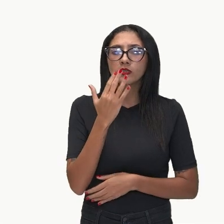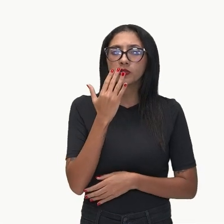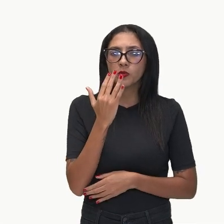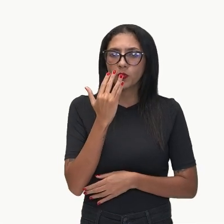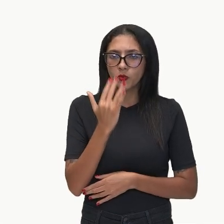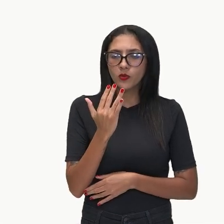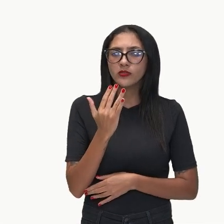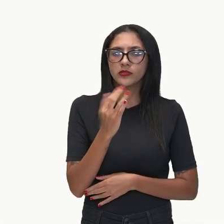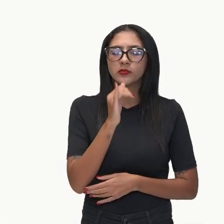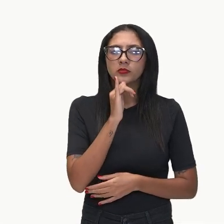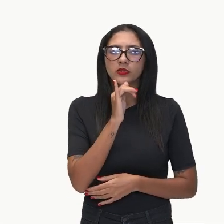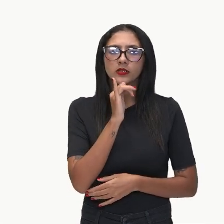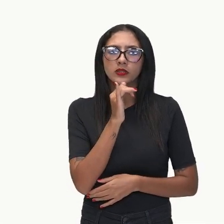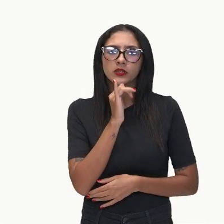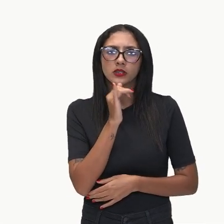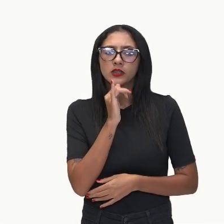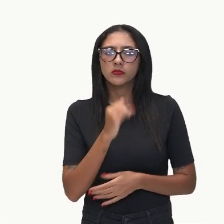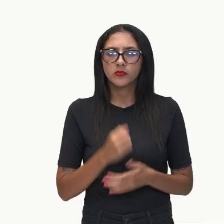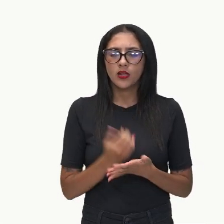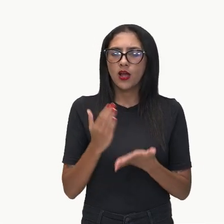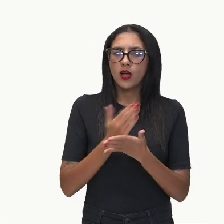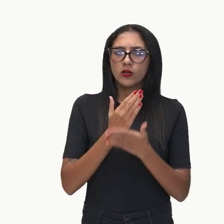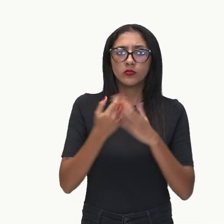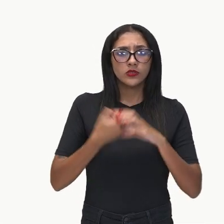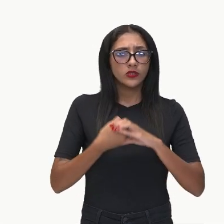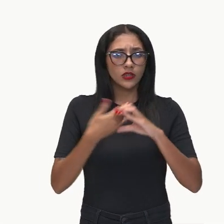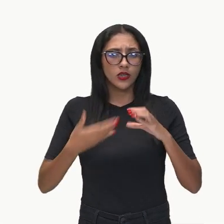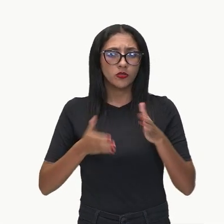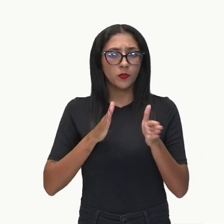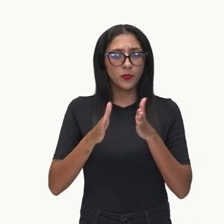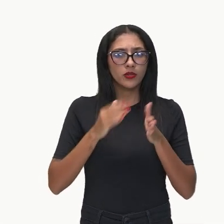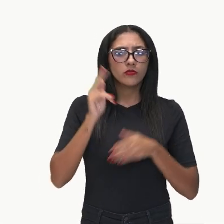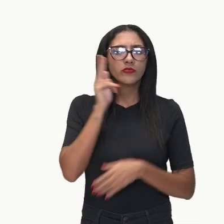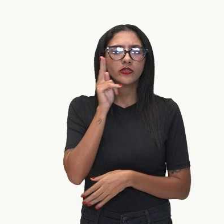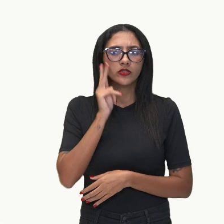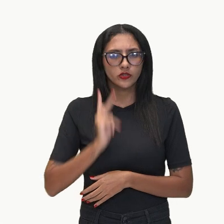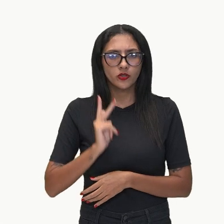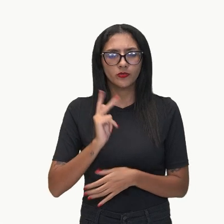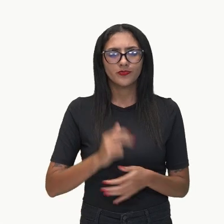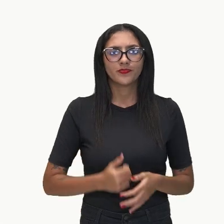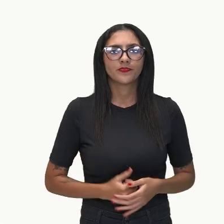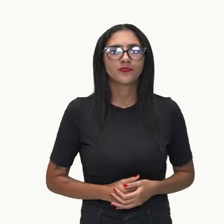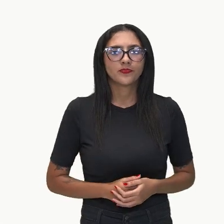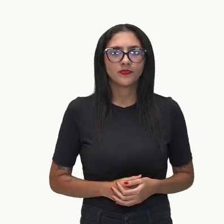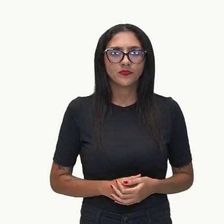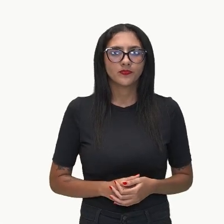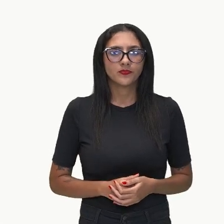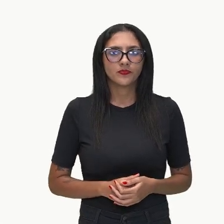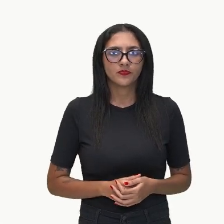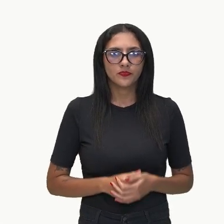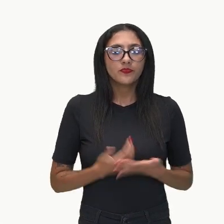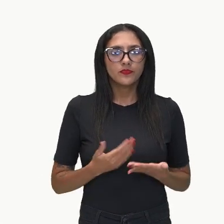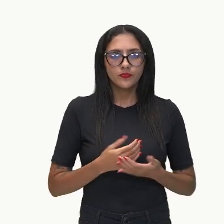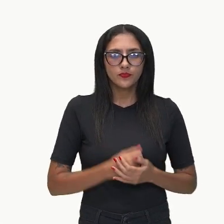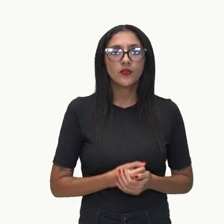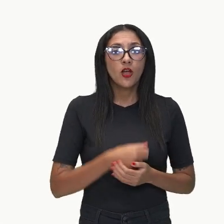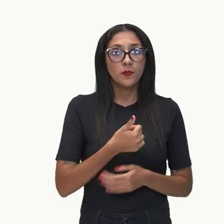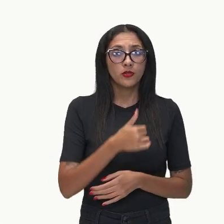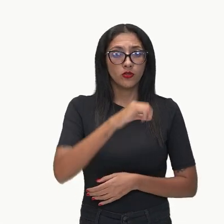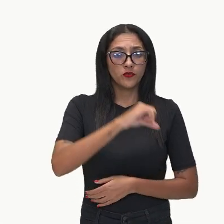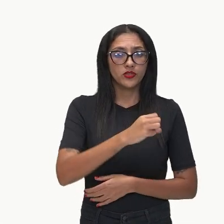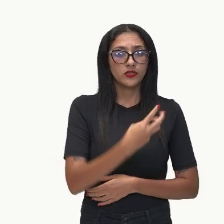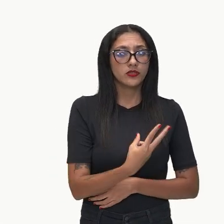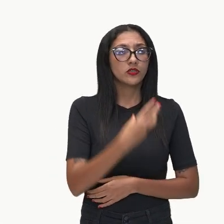aqui a diferentes elementos da história para fins da Segunda Guerra Mundial, tá? Então em